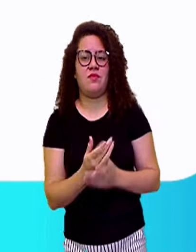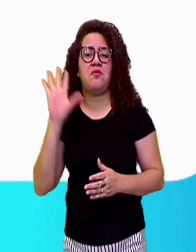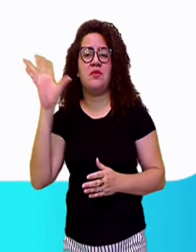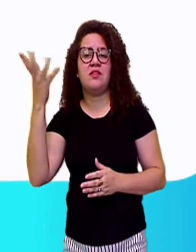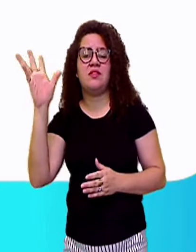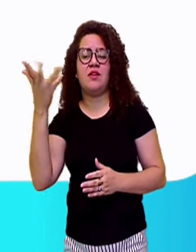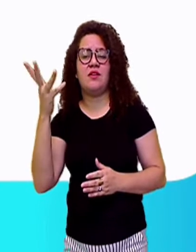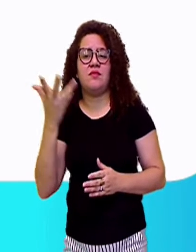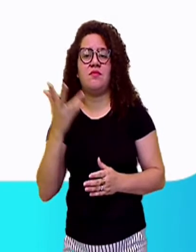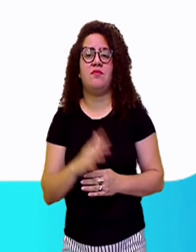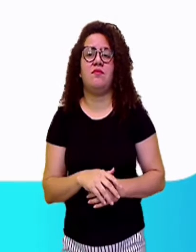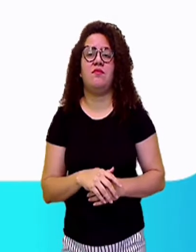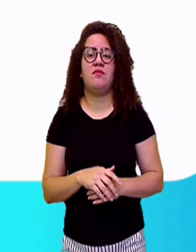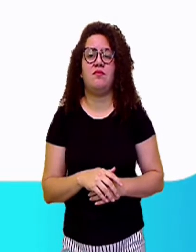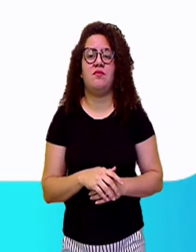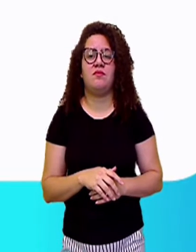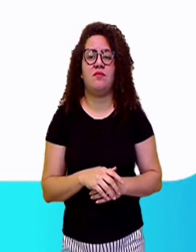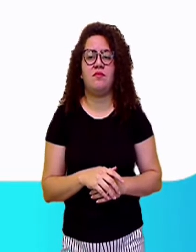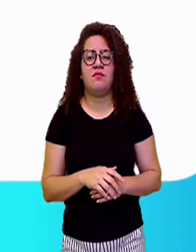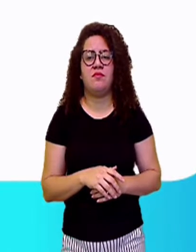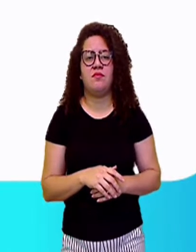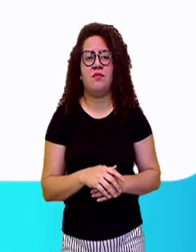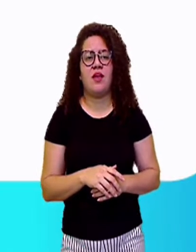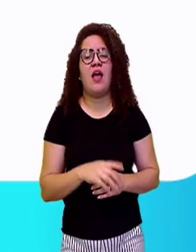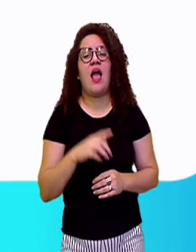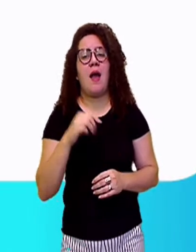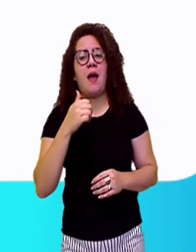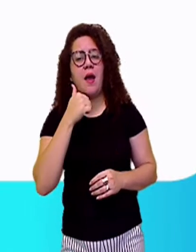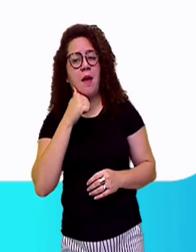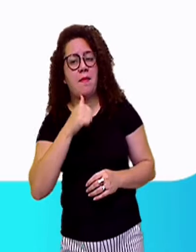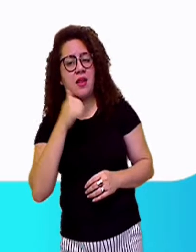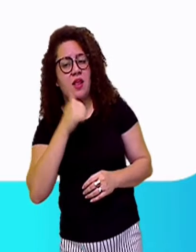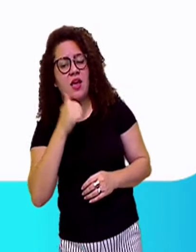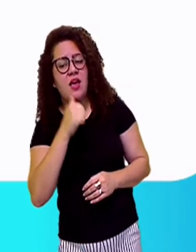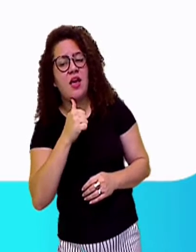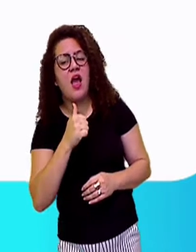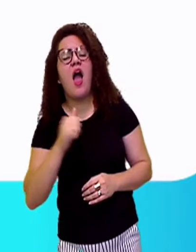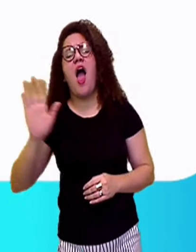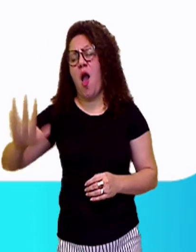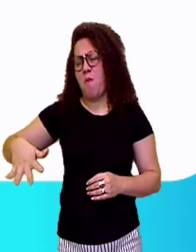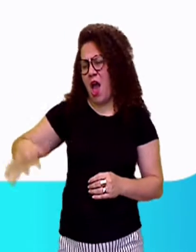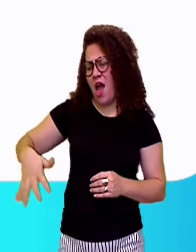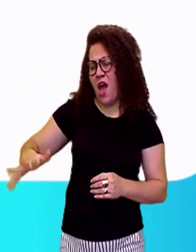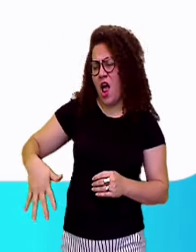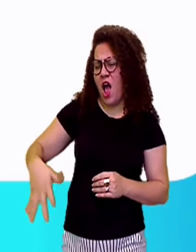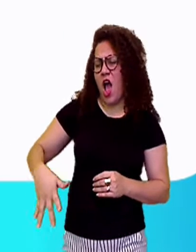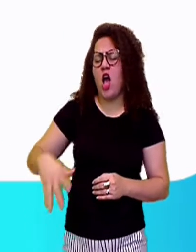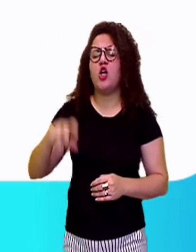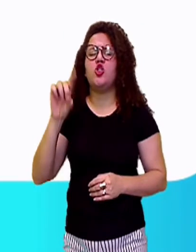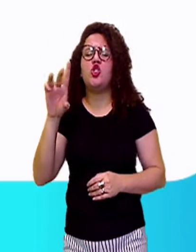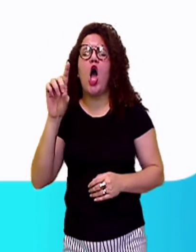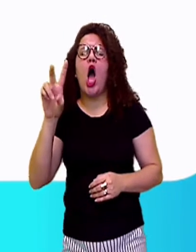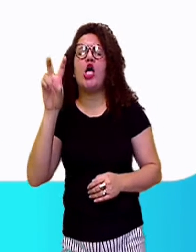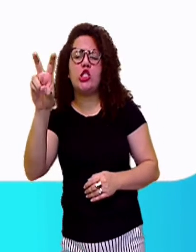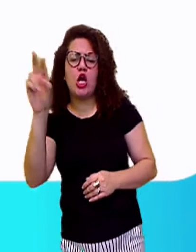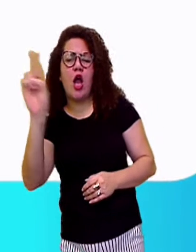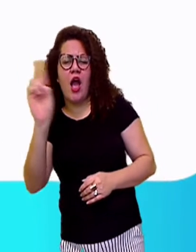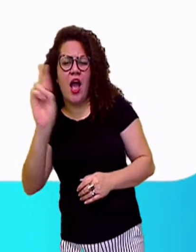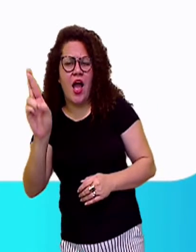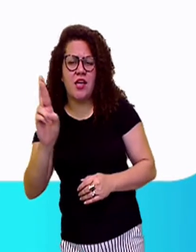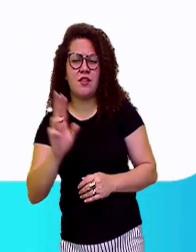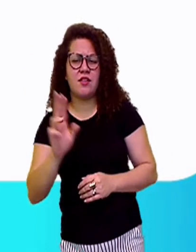acontecer. Olha o que ela fala: mas é baratinho. Custa apenas